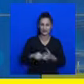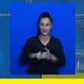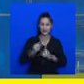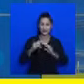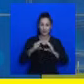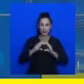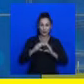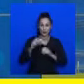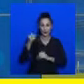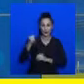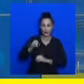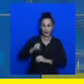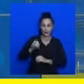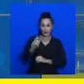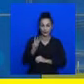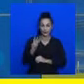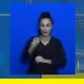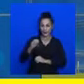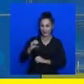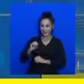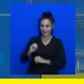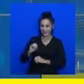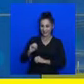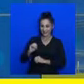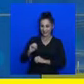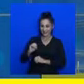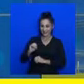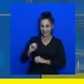Segunda bola branca número 40.